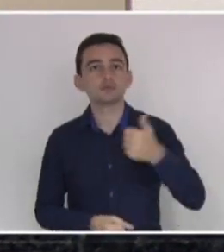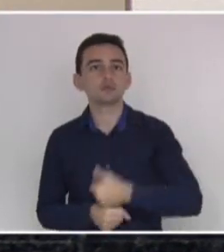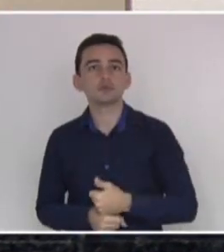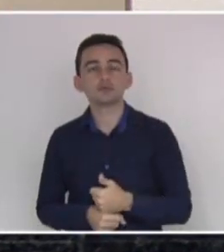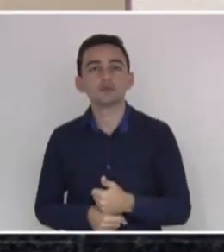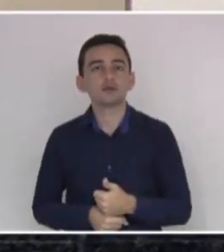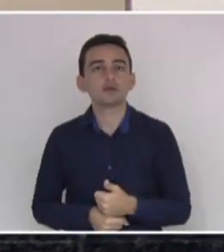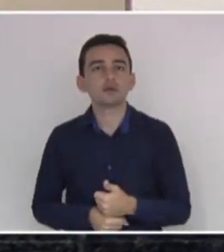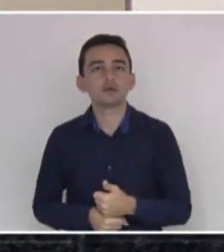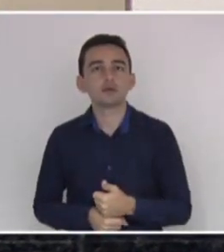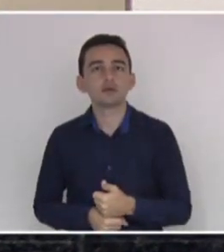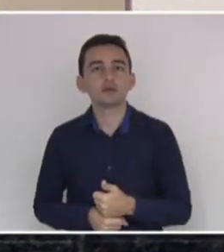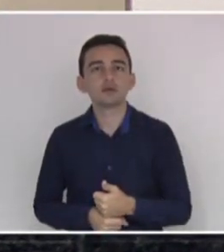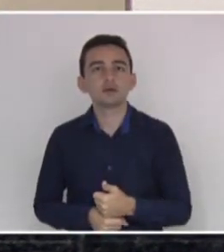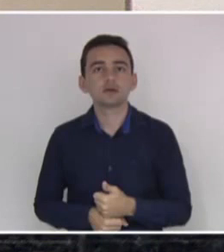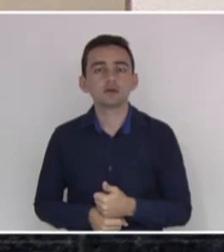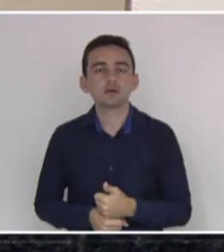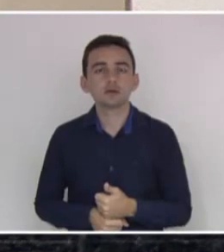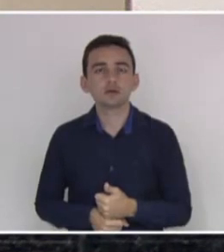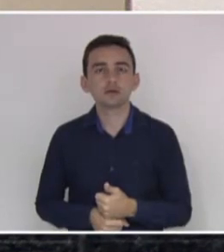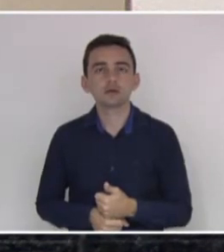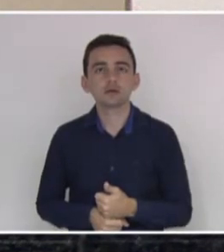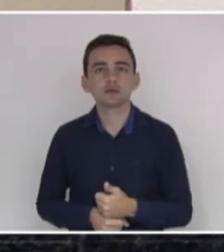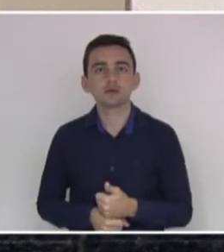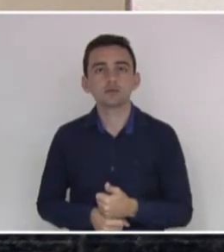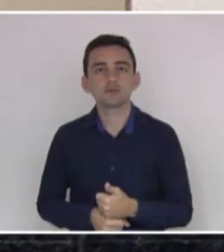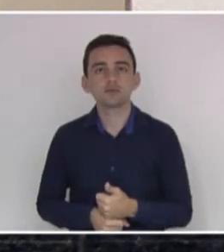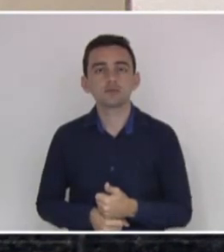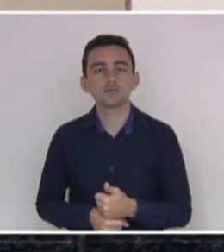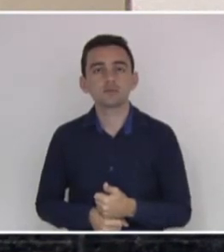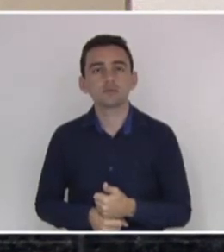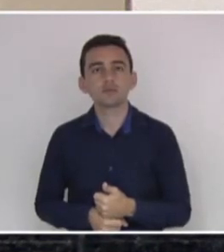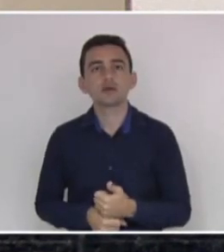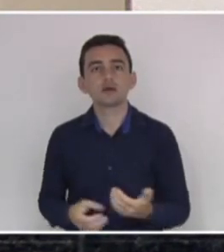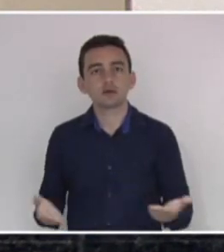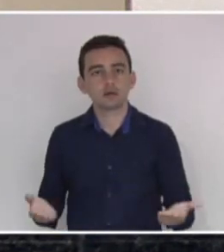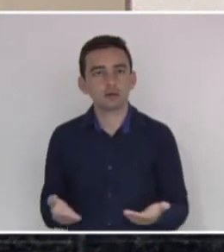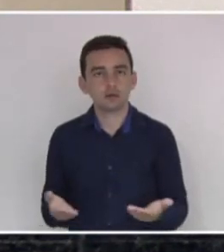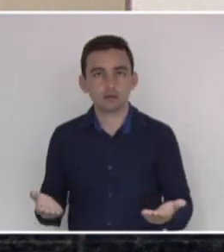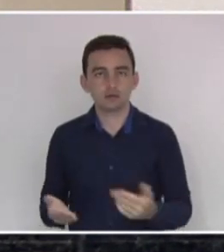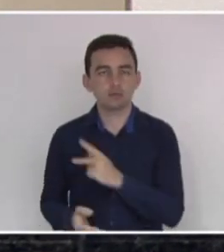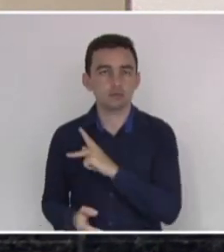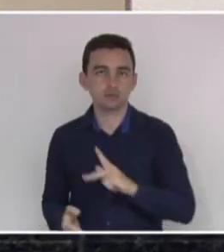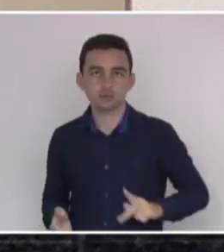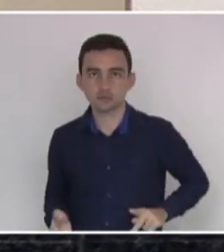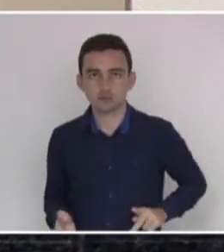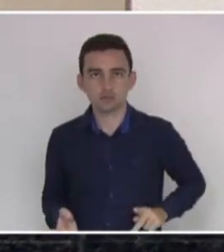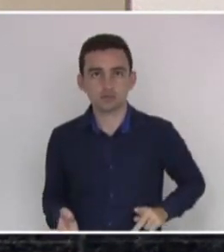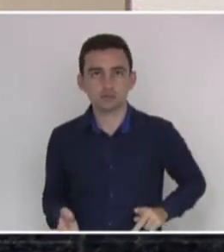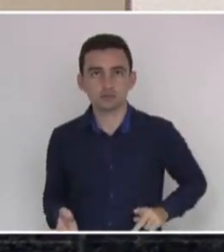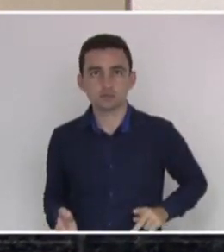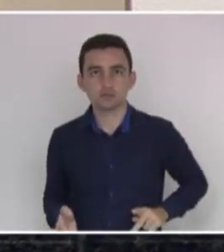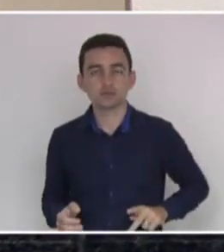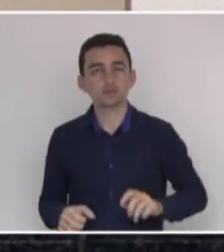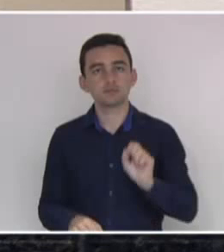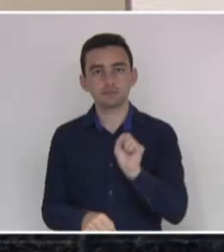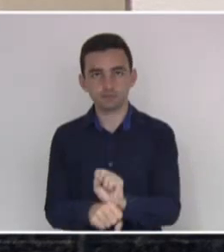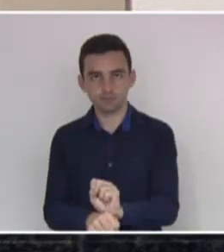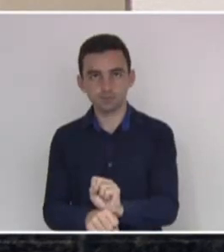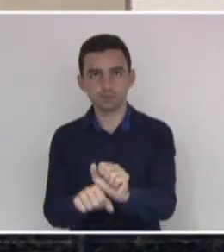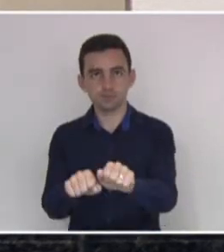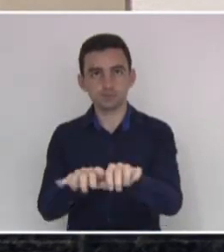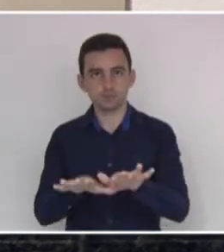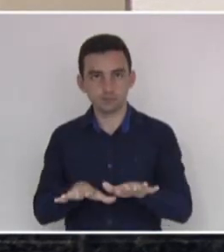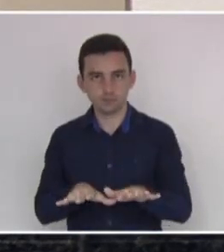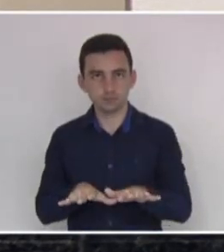o deputado Darcy, portanto, ele não está presente. Essa presidência, então, portanto, suspende a sessão até às